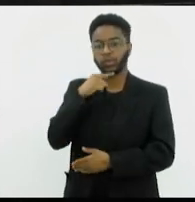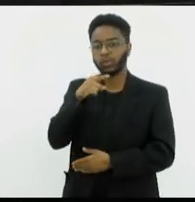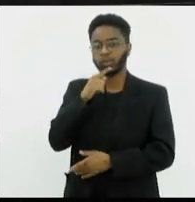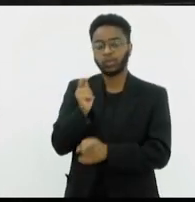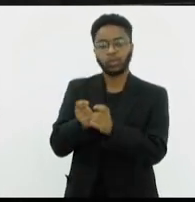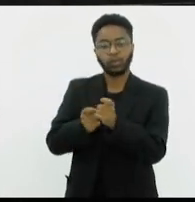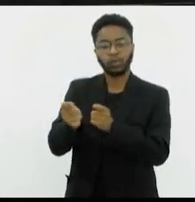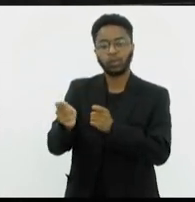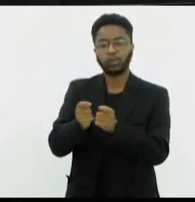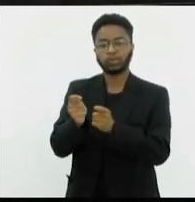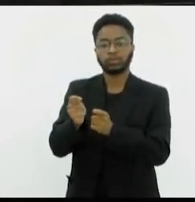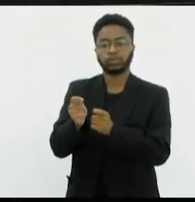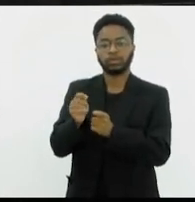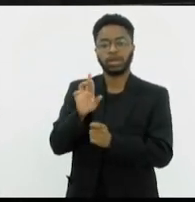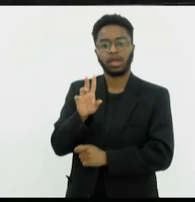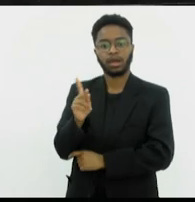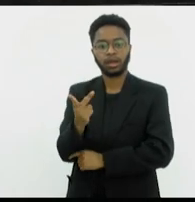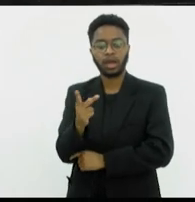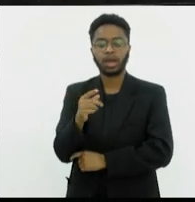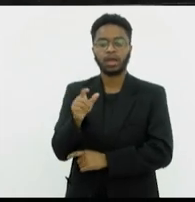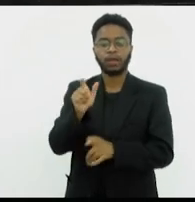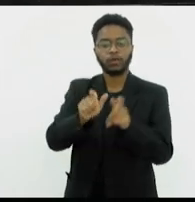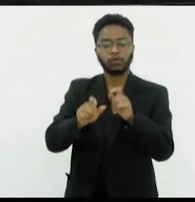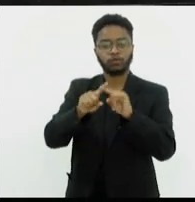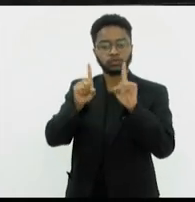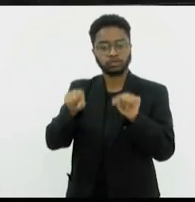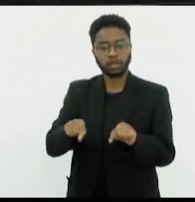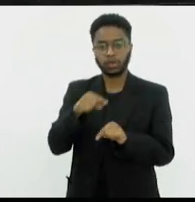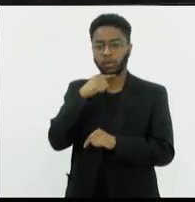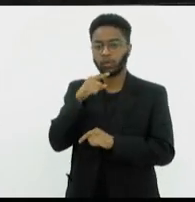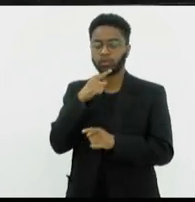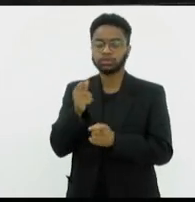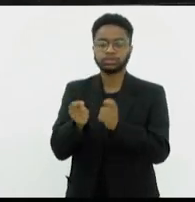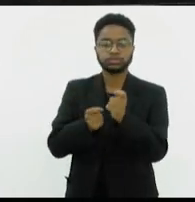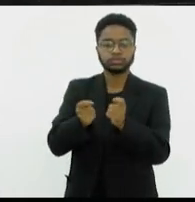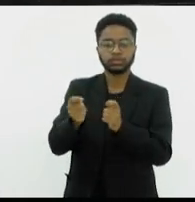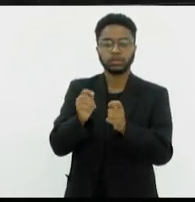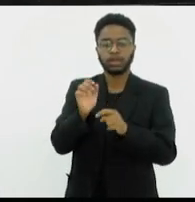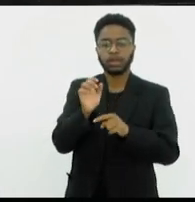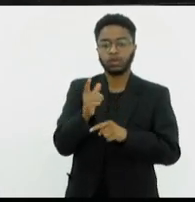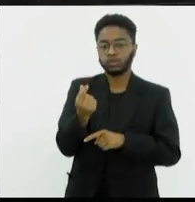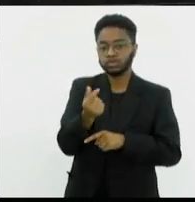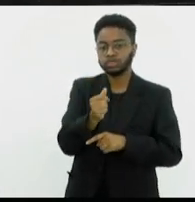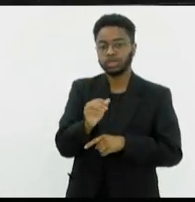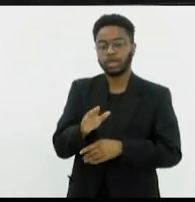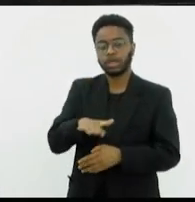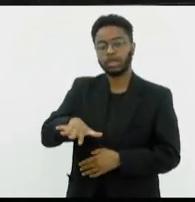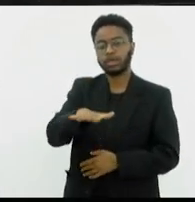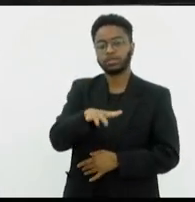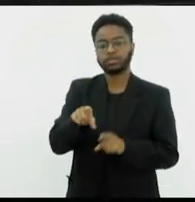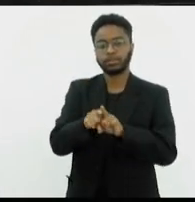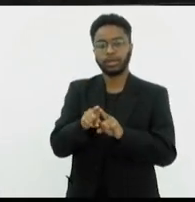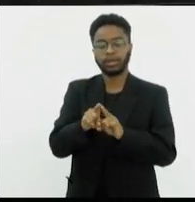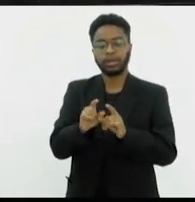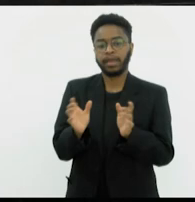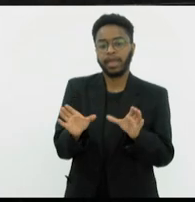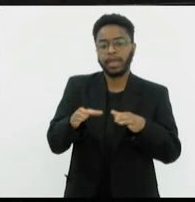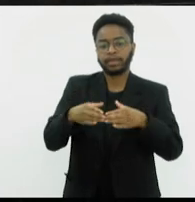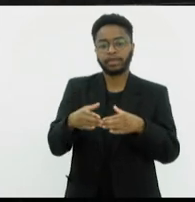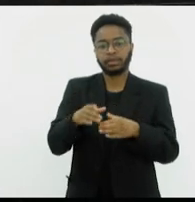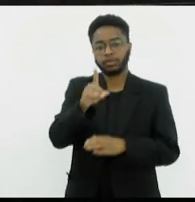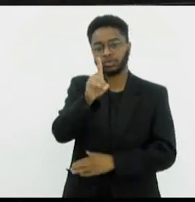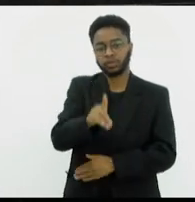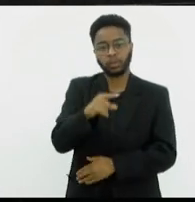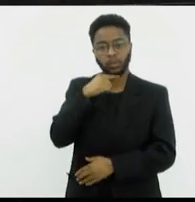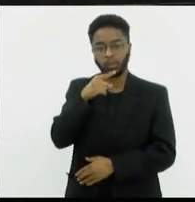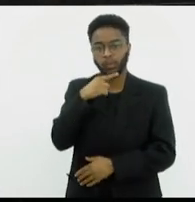os recursos humanos, de gerir os recursos financeiros, que a sua equipe diretiva não tenha competência de